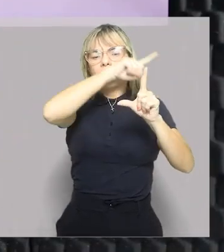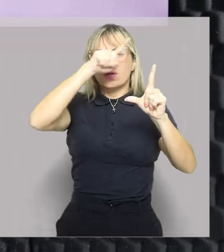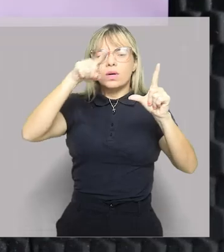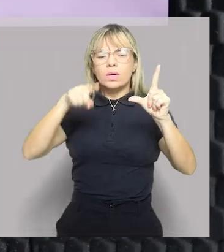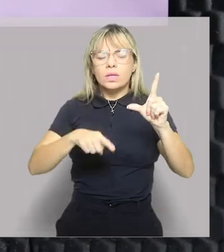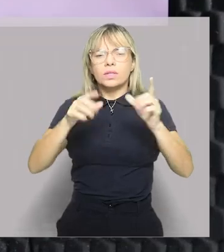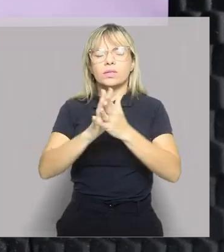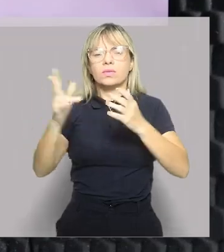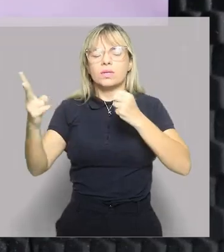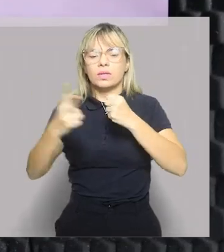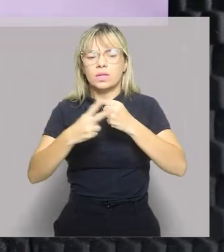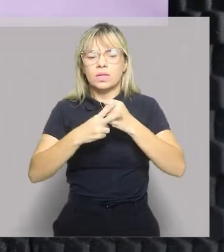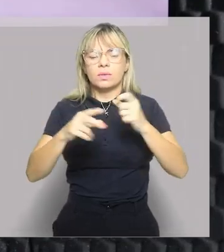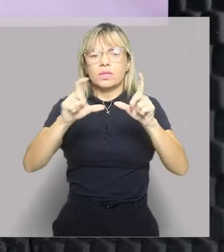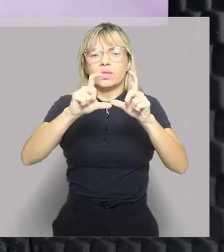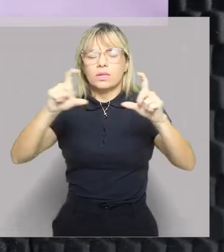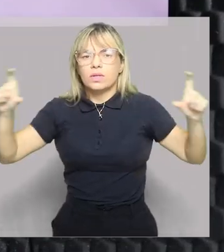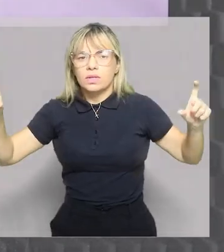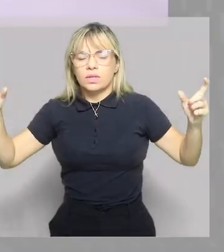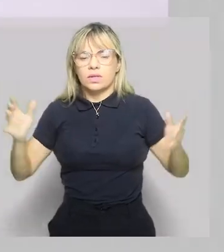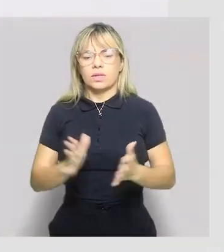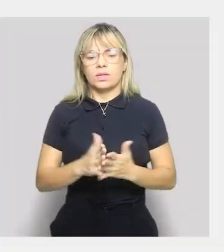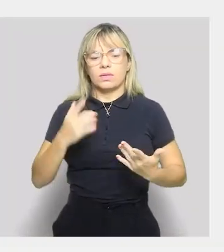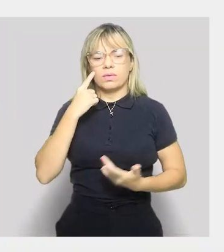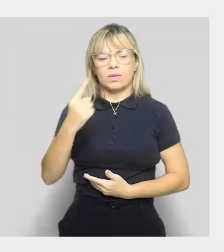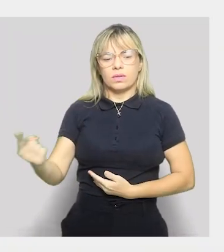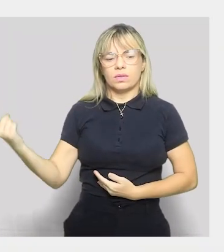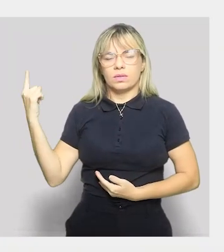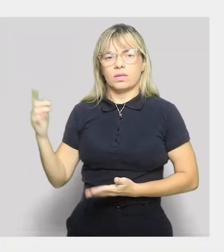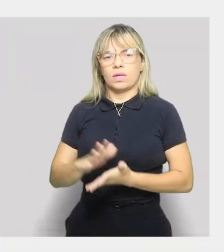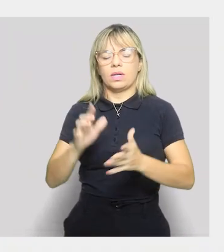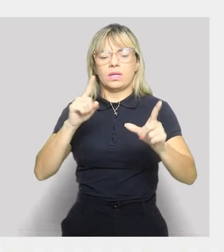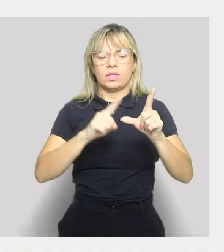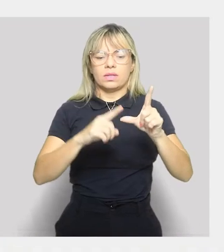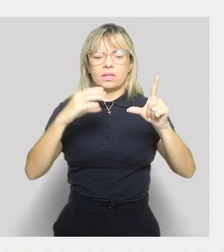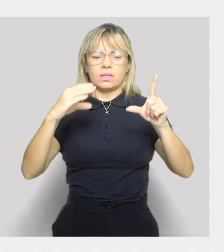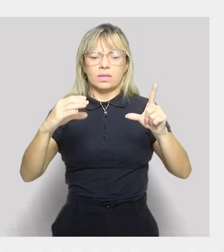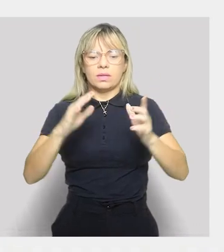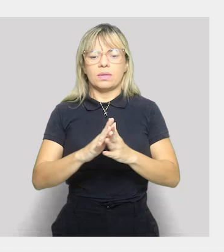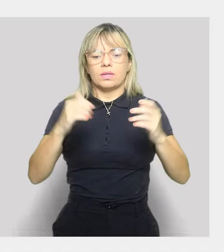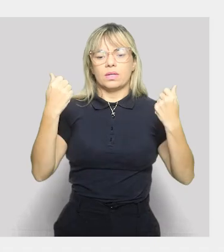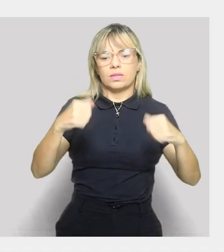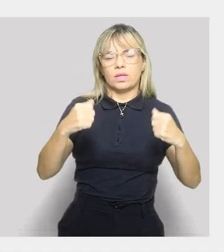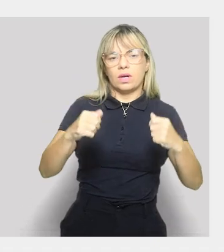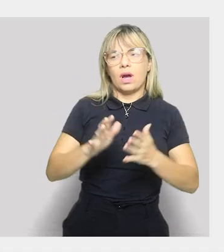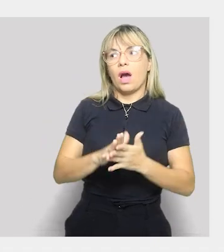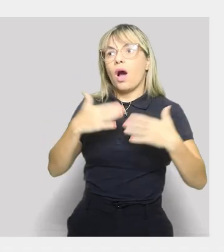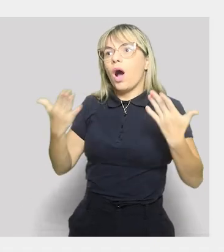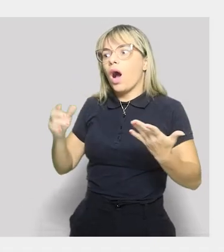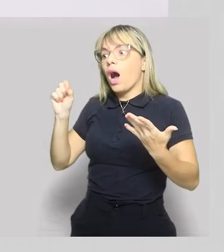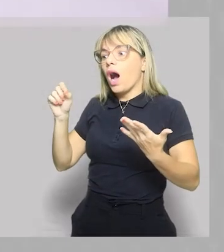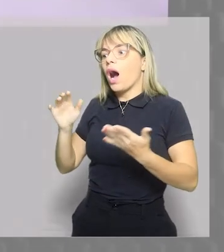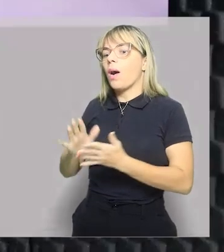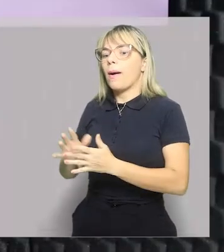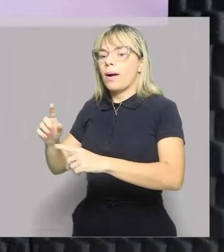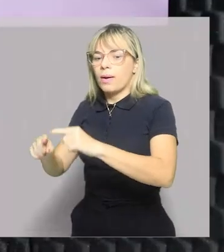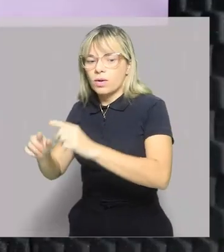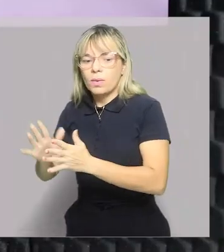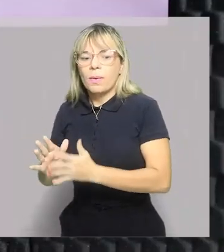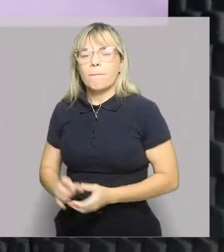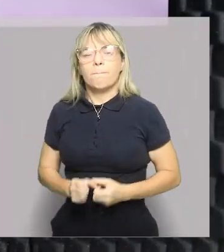verbo transitivo indireto? A letra C. Quem precisa, precisa de algo. Tudo